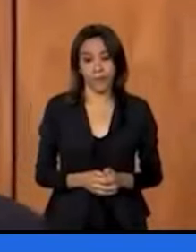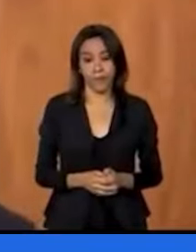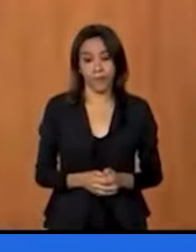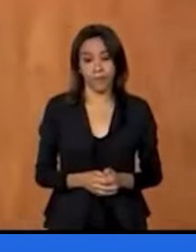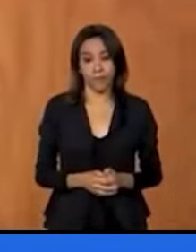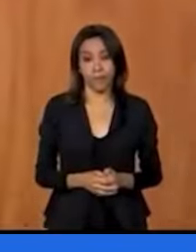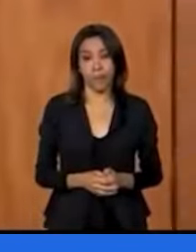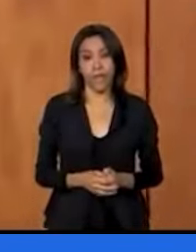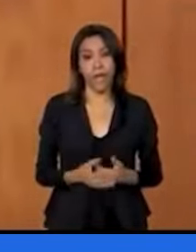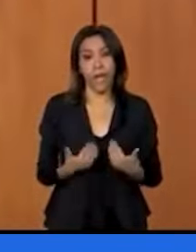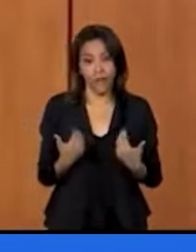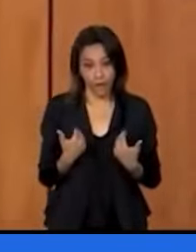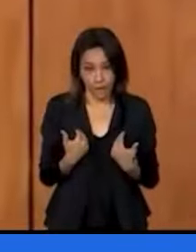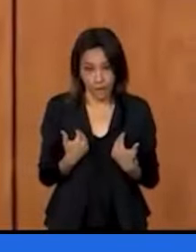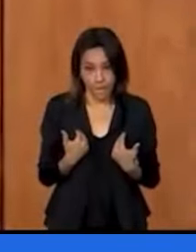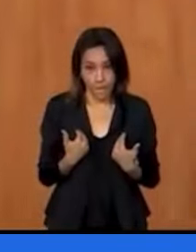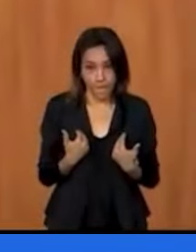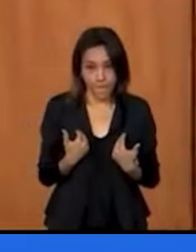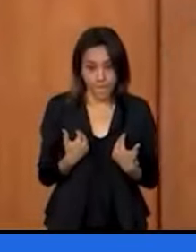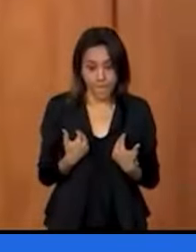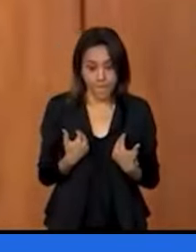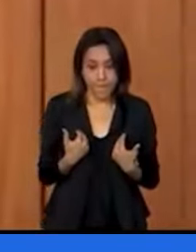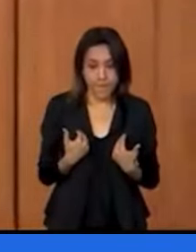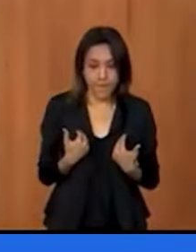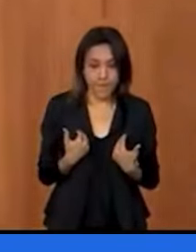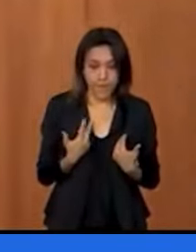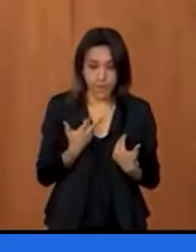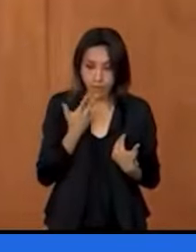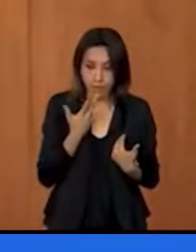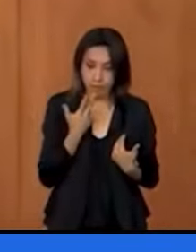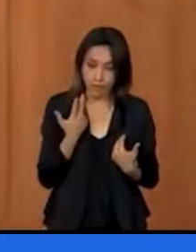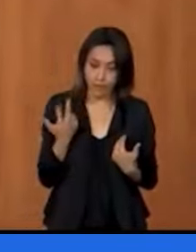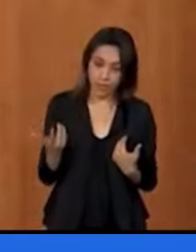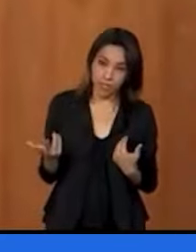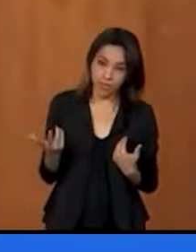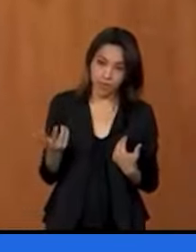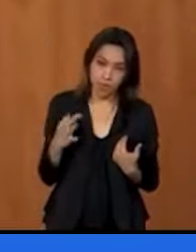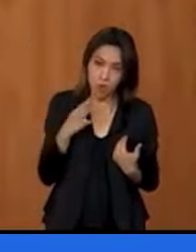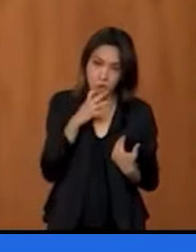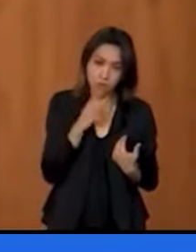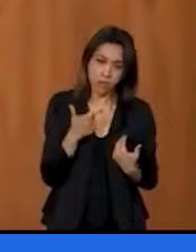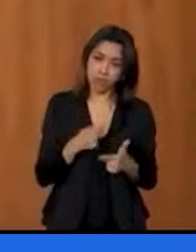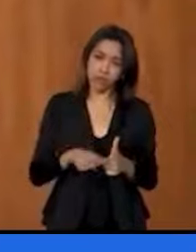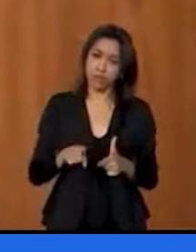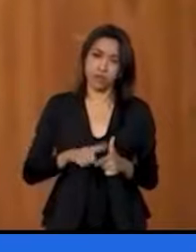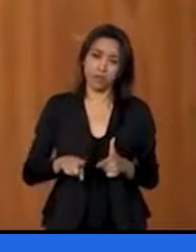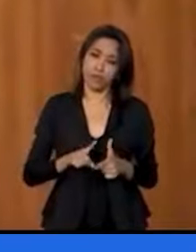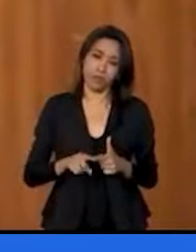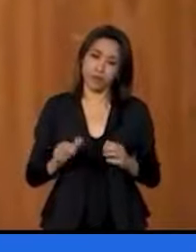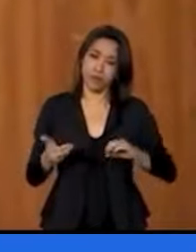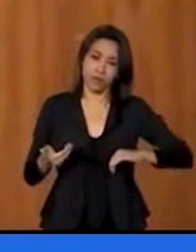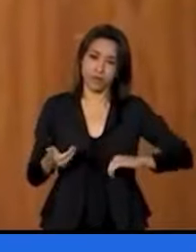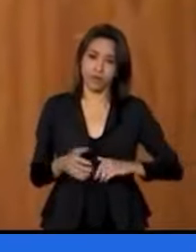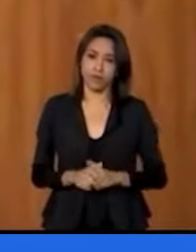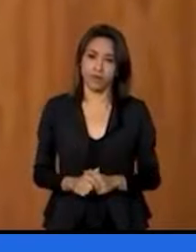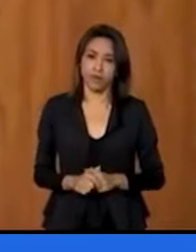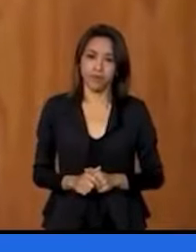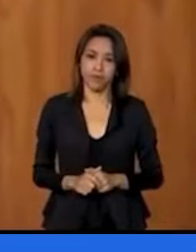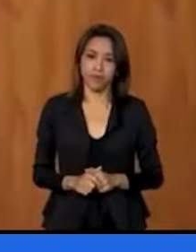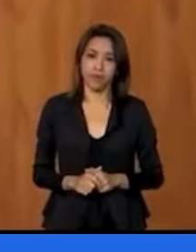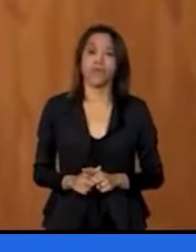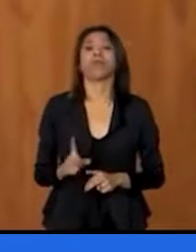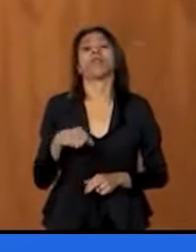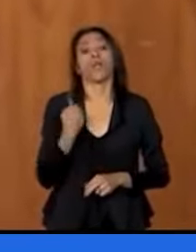eu eu sinceramente não acho que a gente tenha problema no Congresso a gente